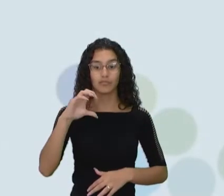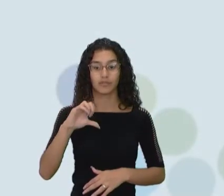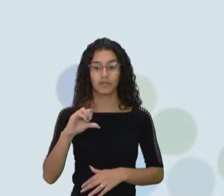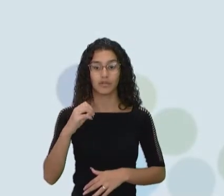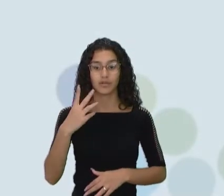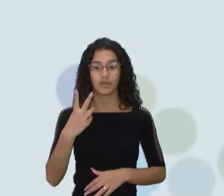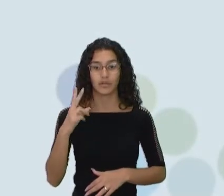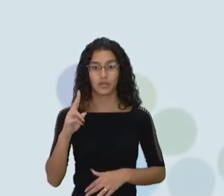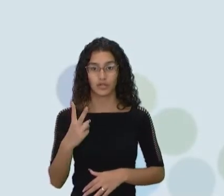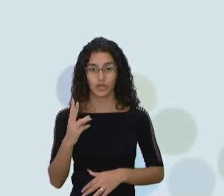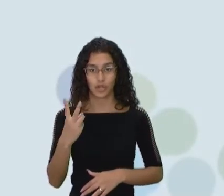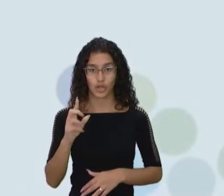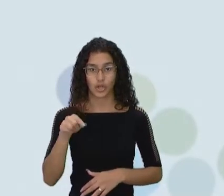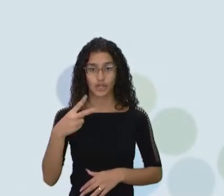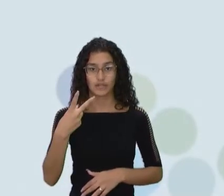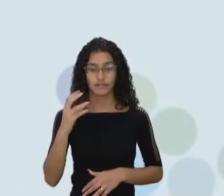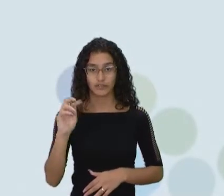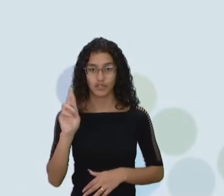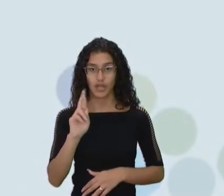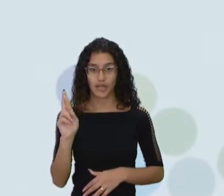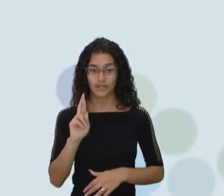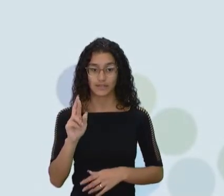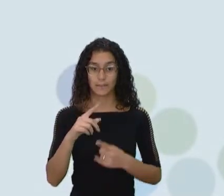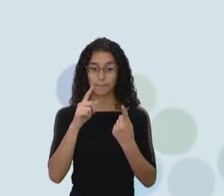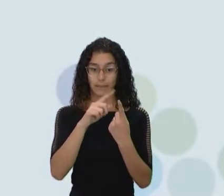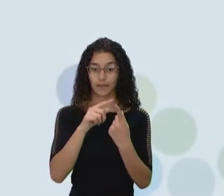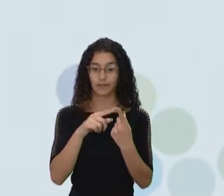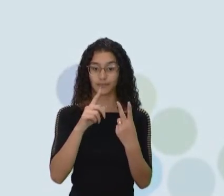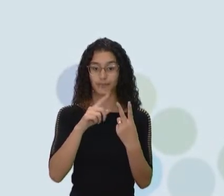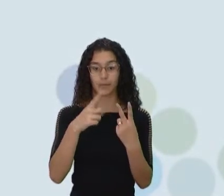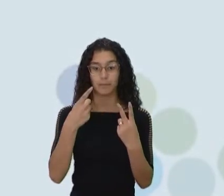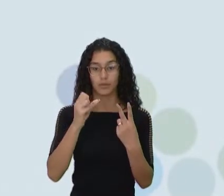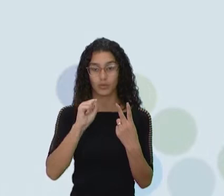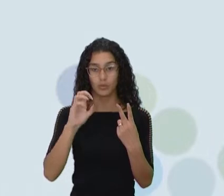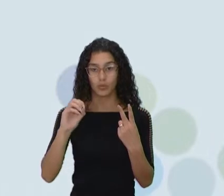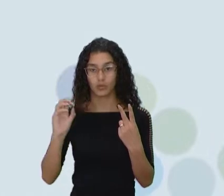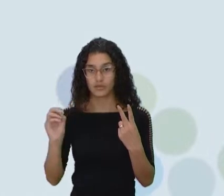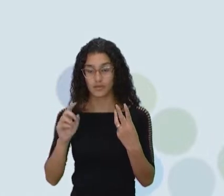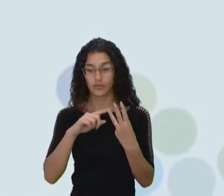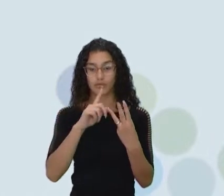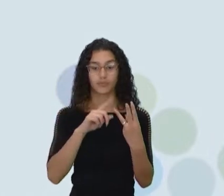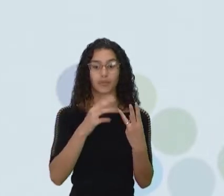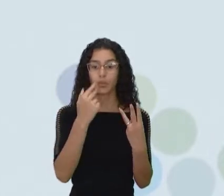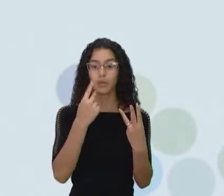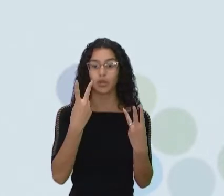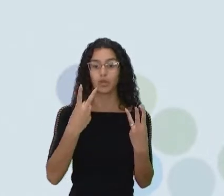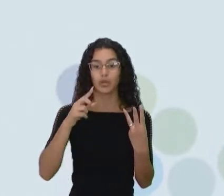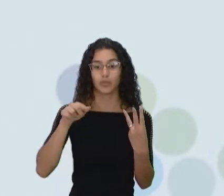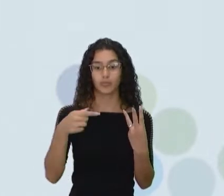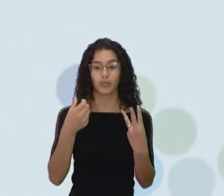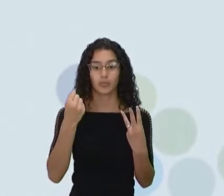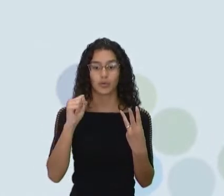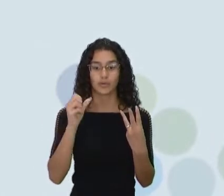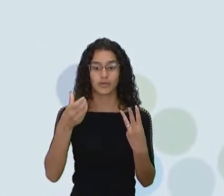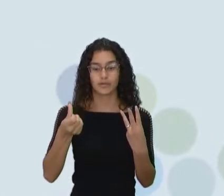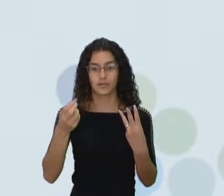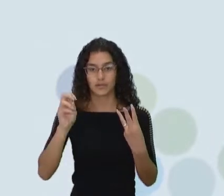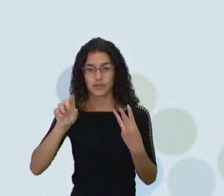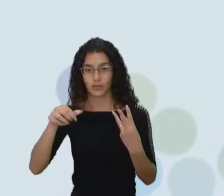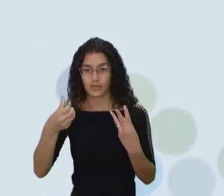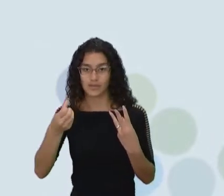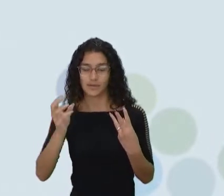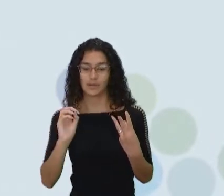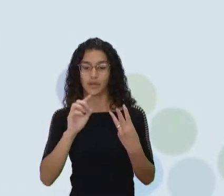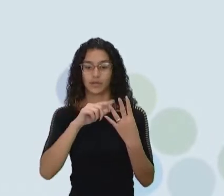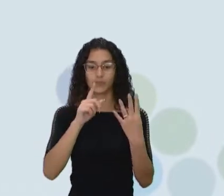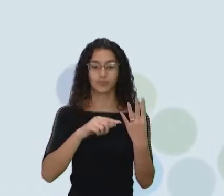1.942,20 por ano de fralda. Nesse primeiro ano de fralda. De roupa, R$ 1.800. Alimentação, R$ 2.865,60 e